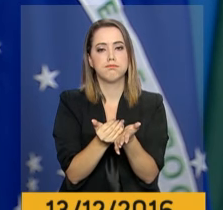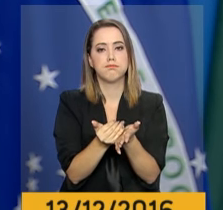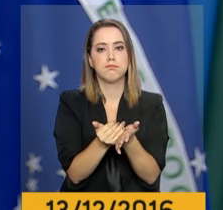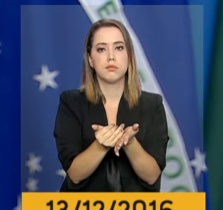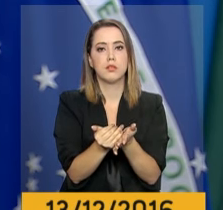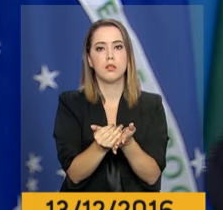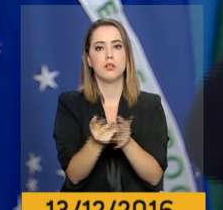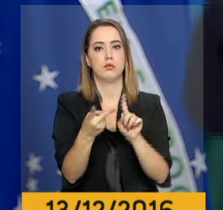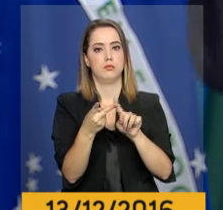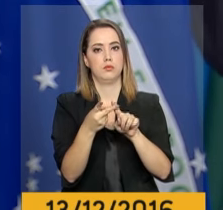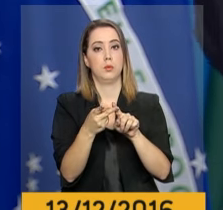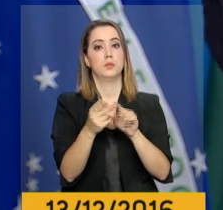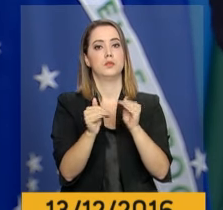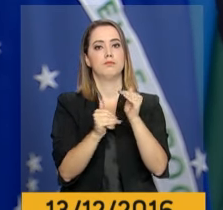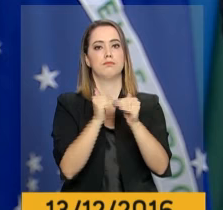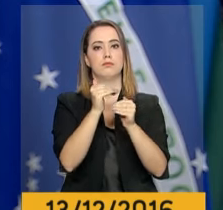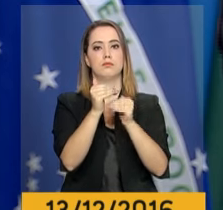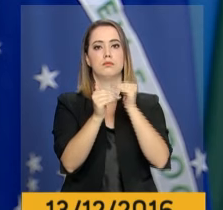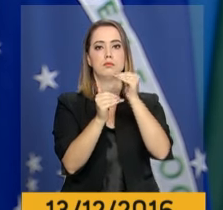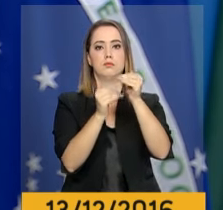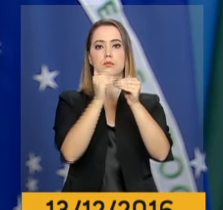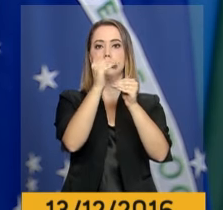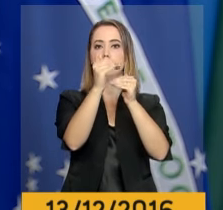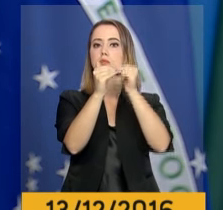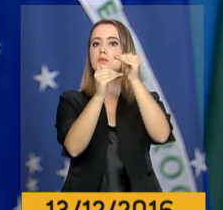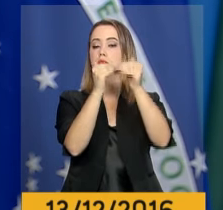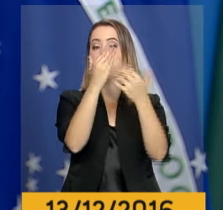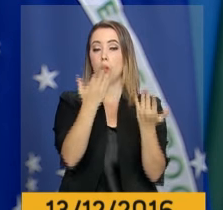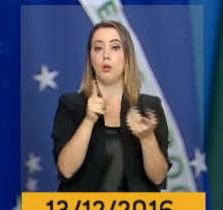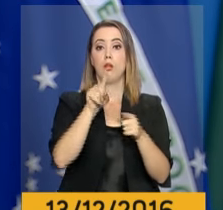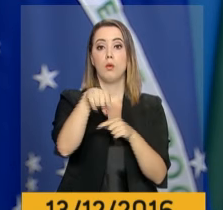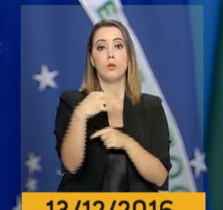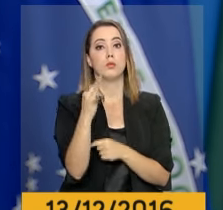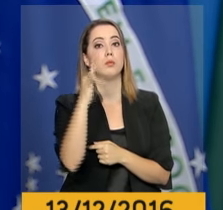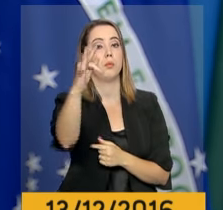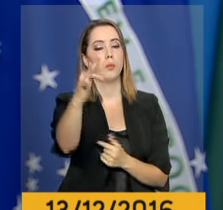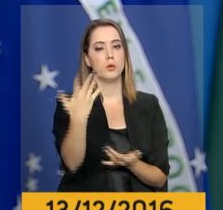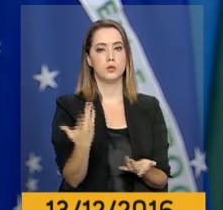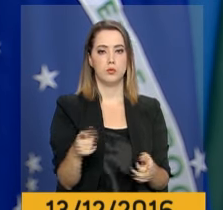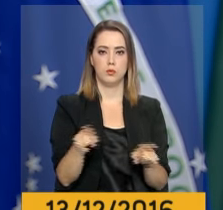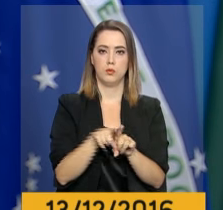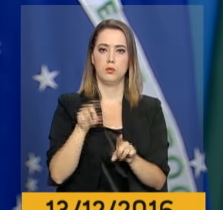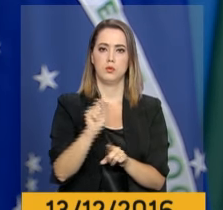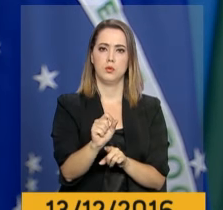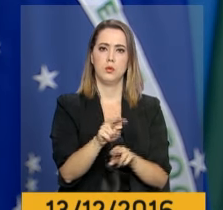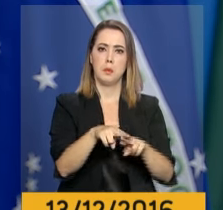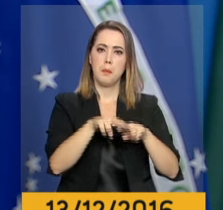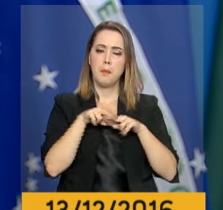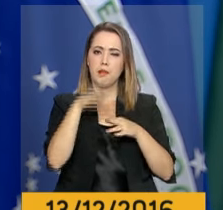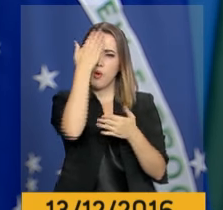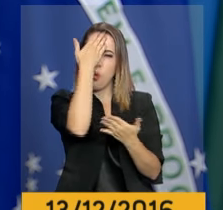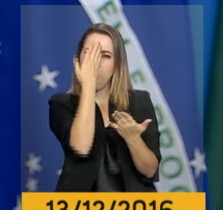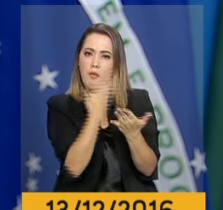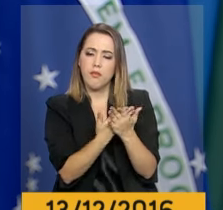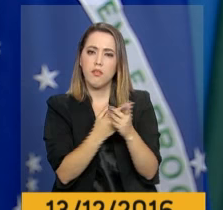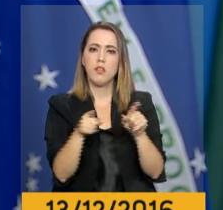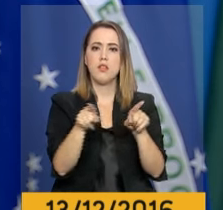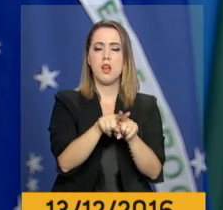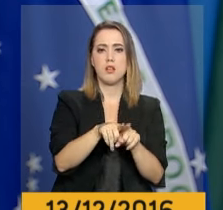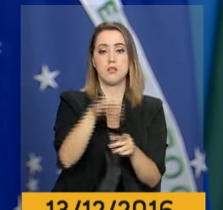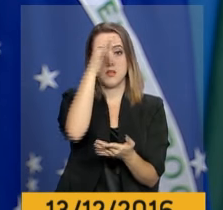crescimento. Crescimento que se dará mais adiante, muito acentuadamente pela confiança e pela